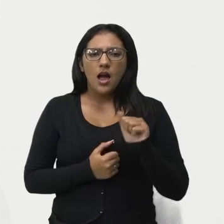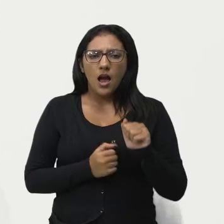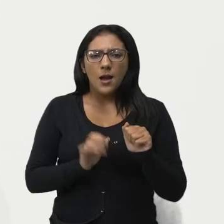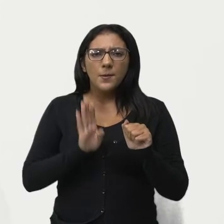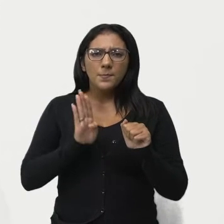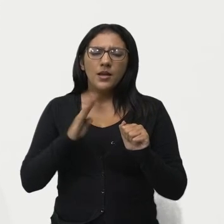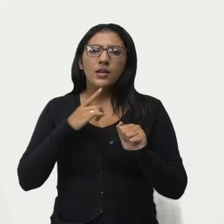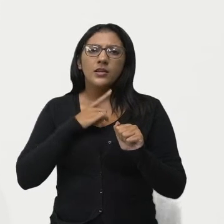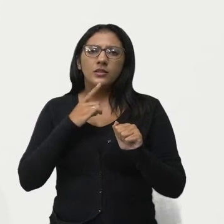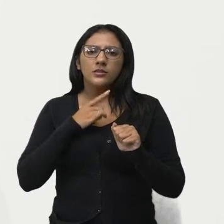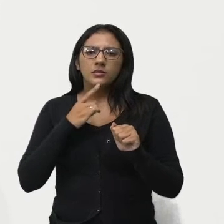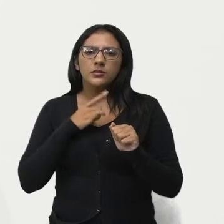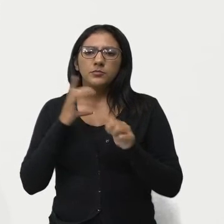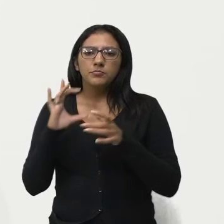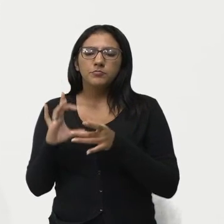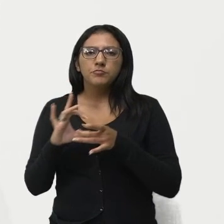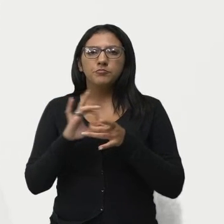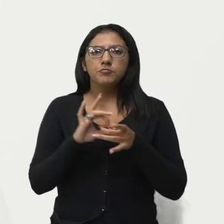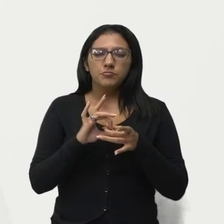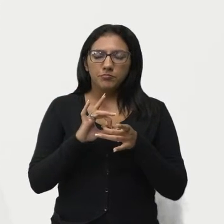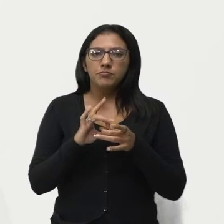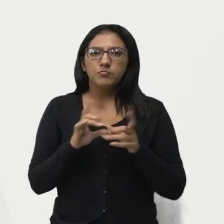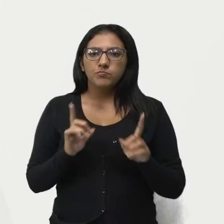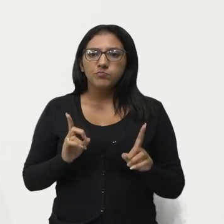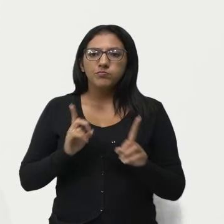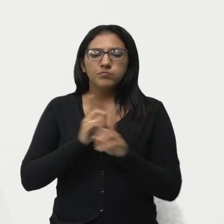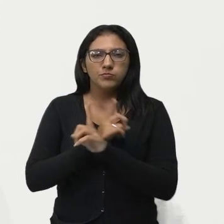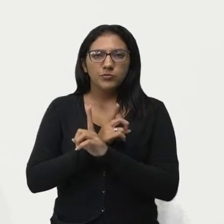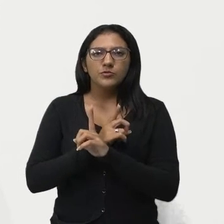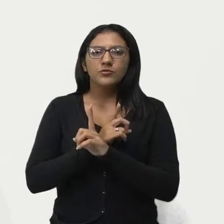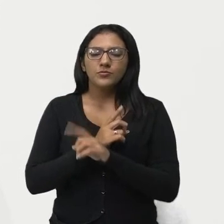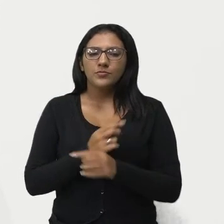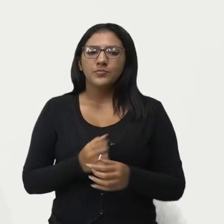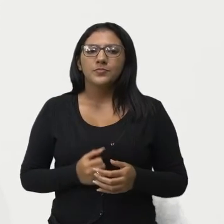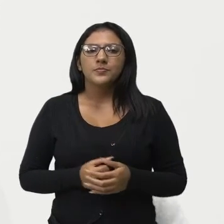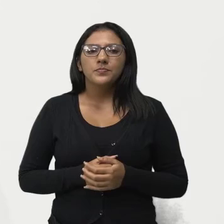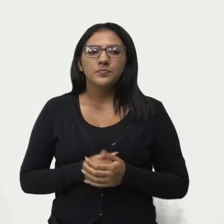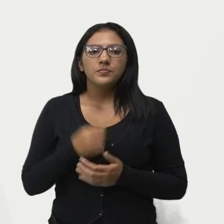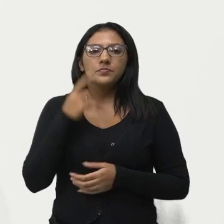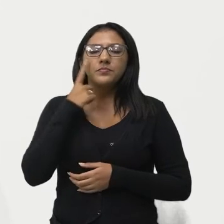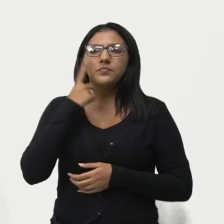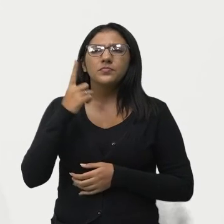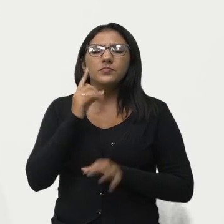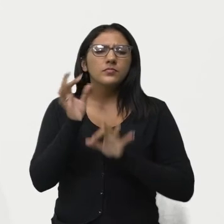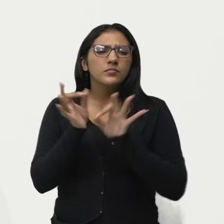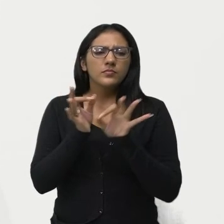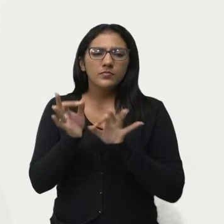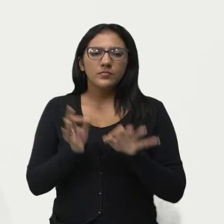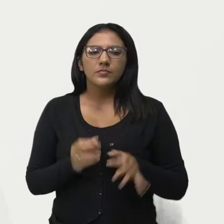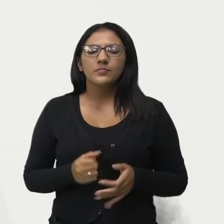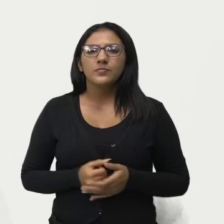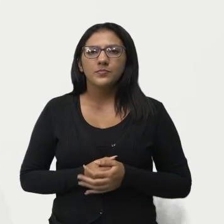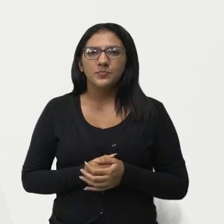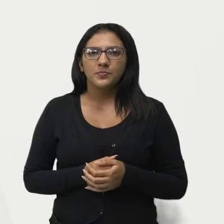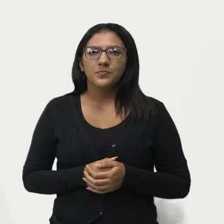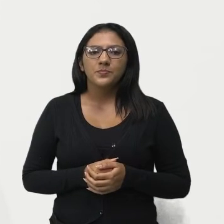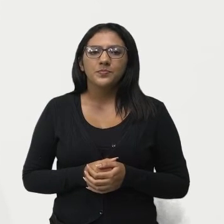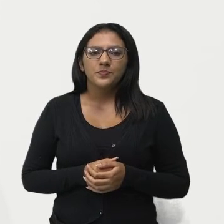inversamente proporcionais aos números C e D nessa ordem si. Olha o que nós temos aí. Nós